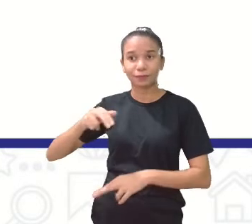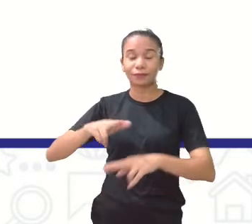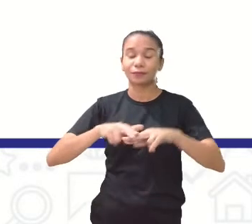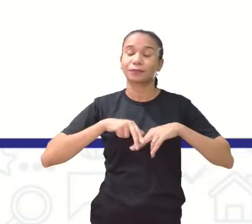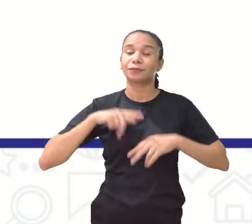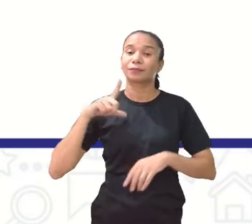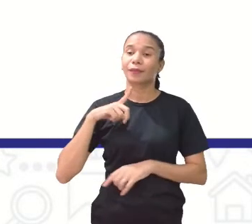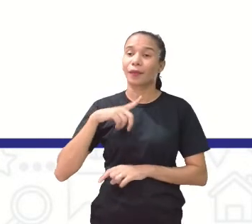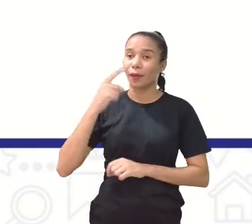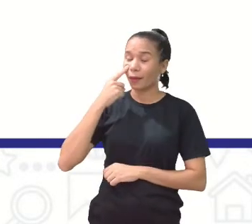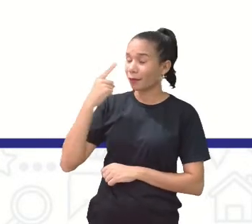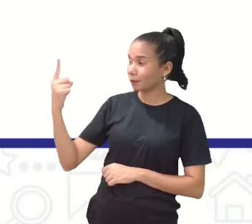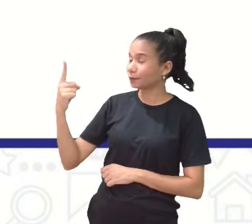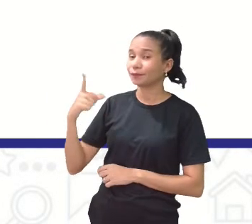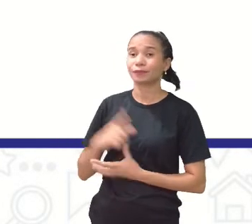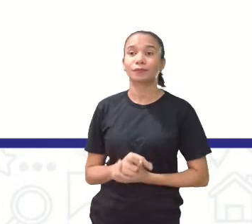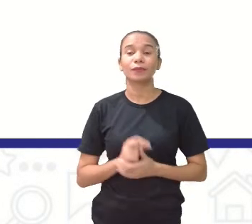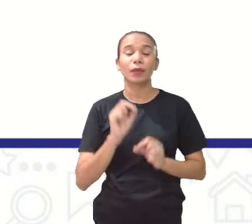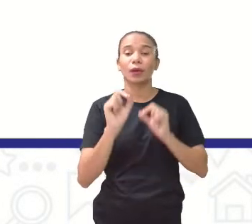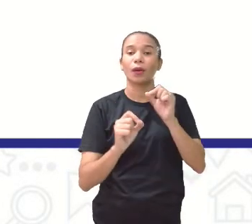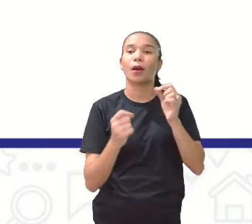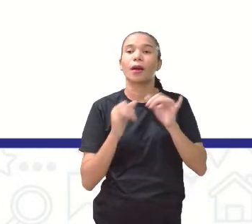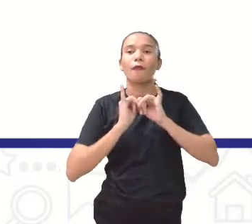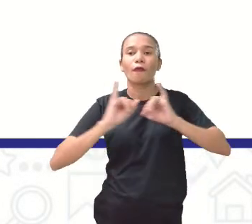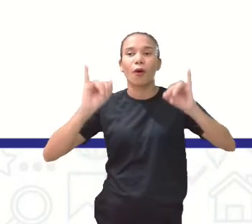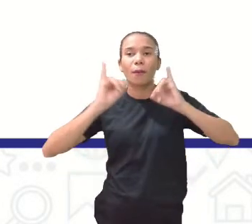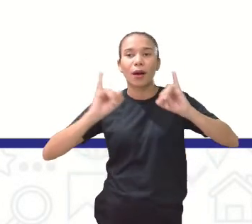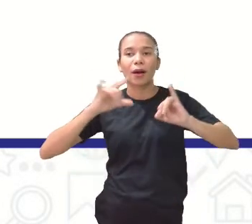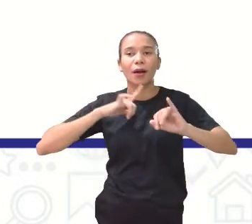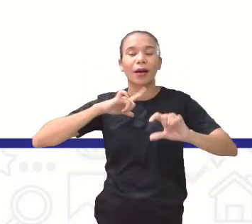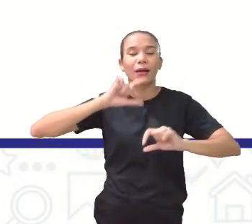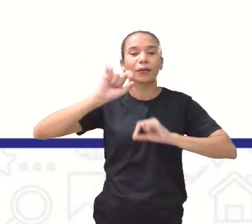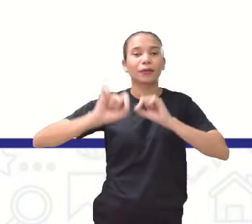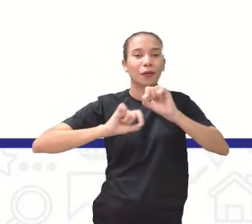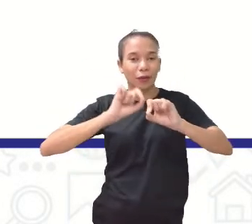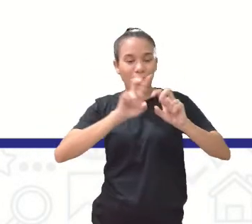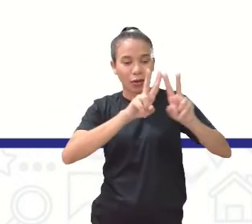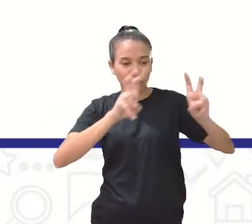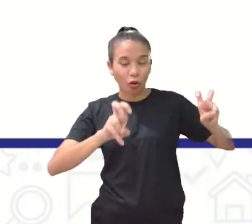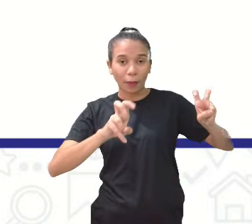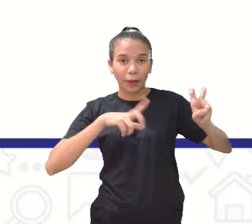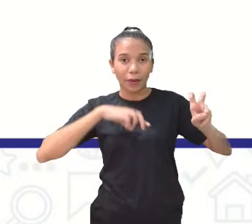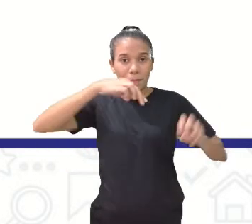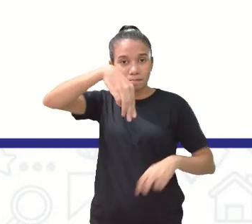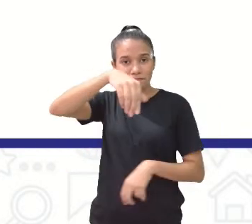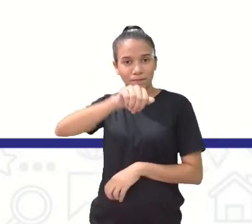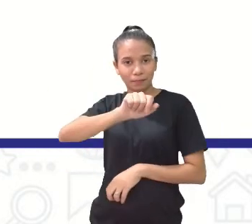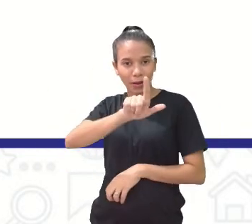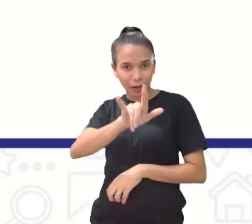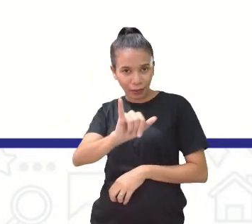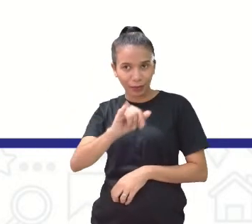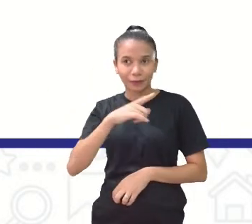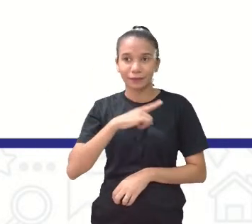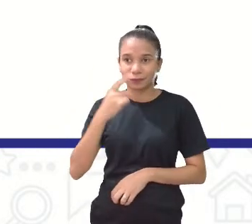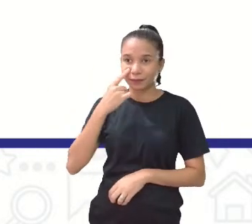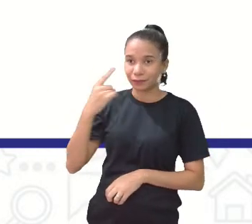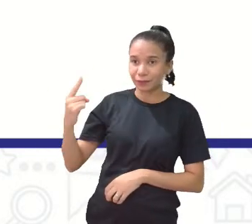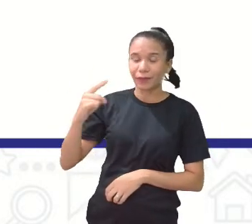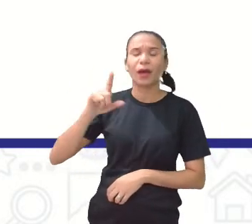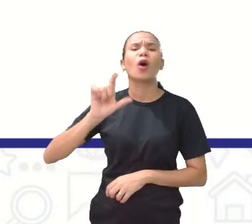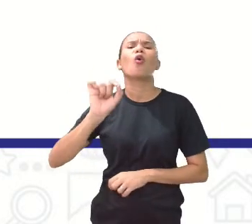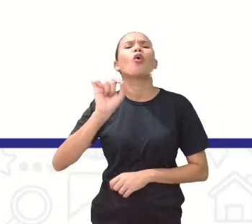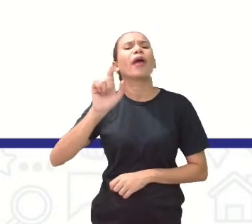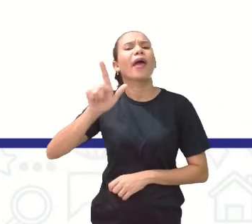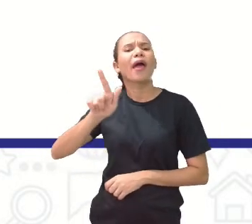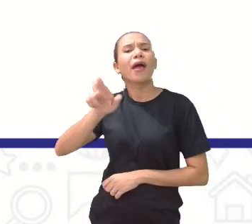a gente tem, ó, vejam, quais são as fontes de informação que a gente tem sobre esse reino, né? Os griots, o que